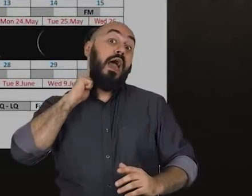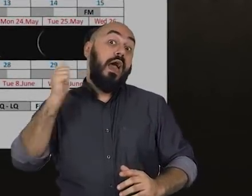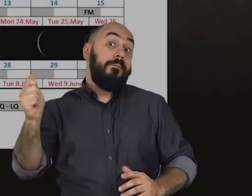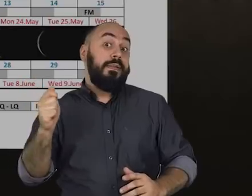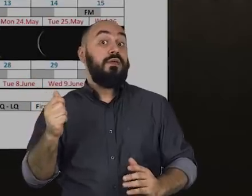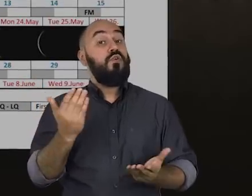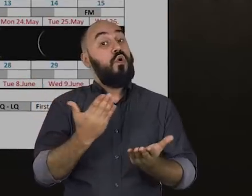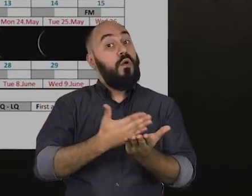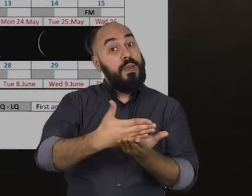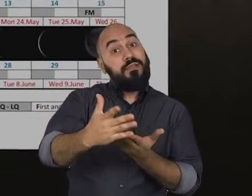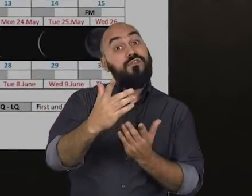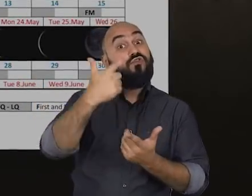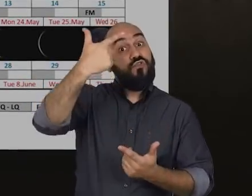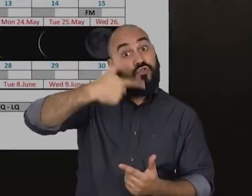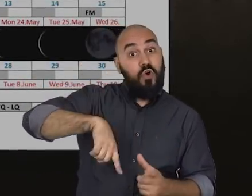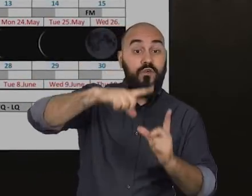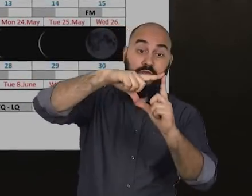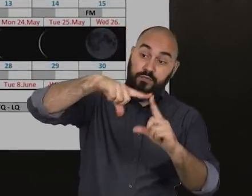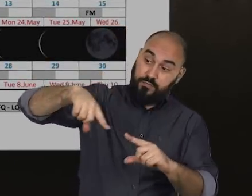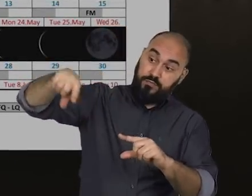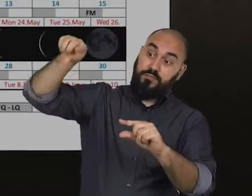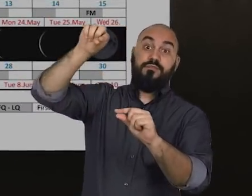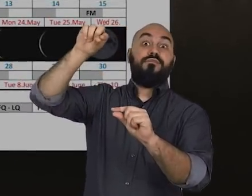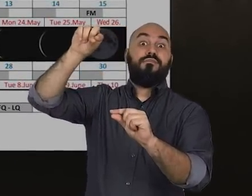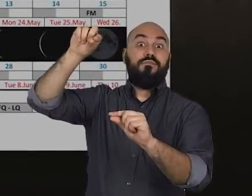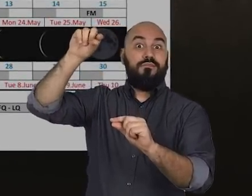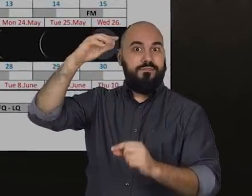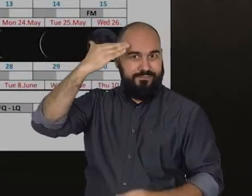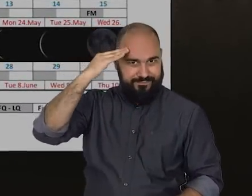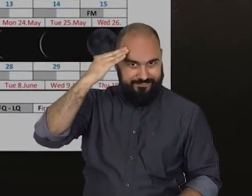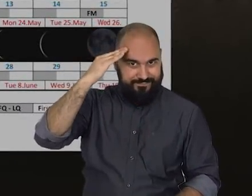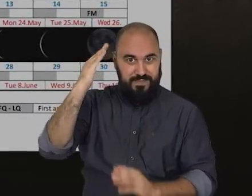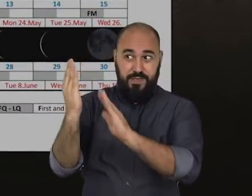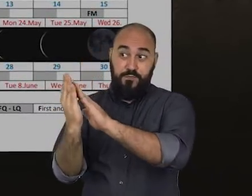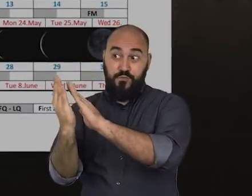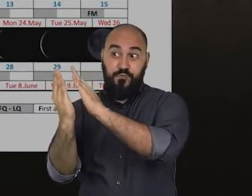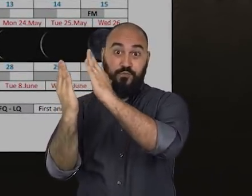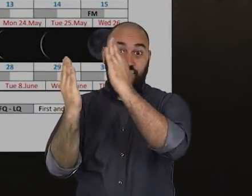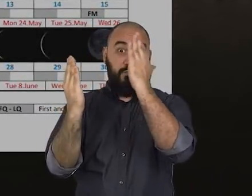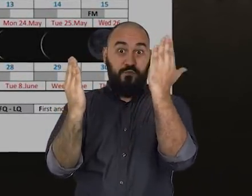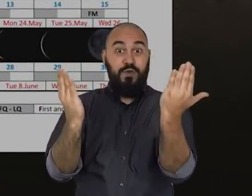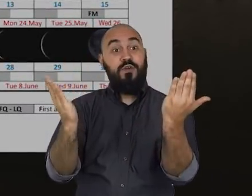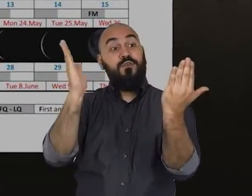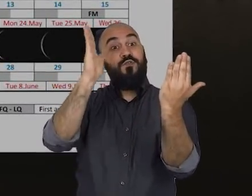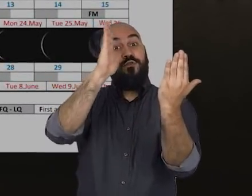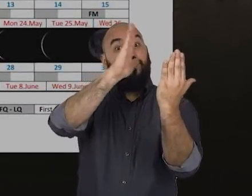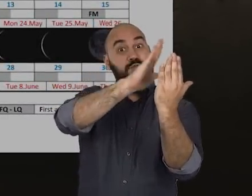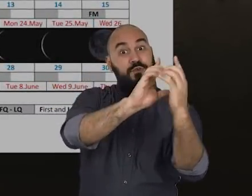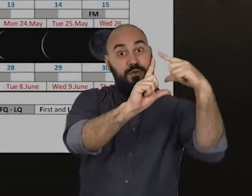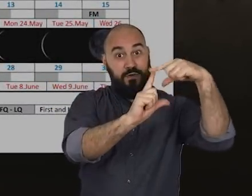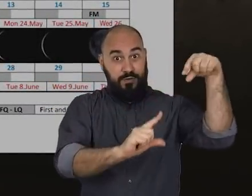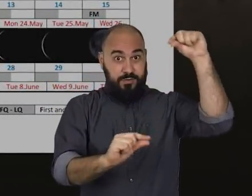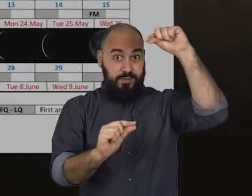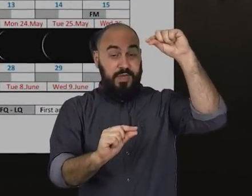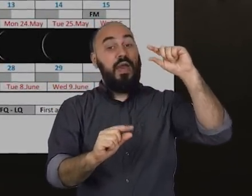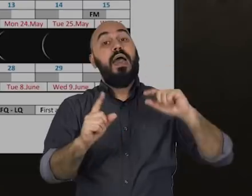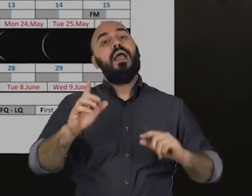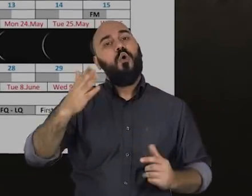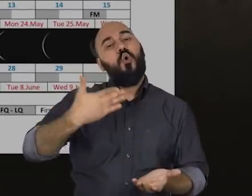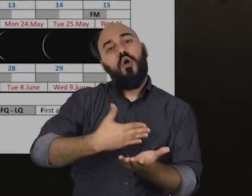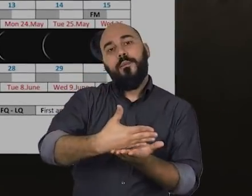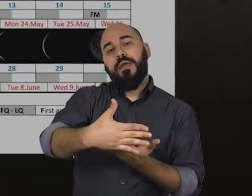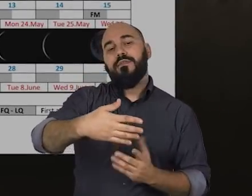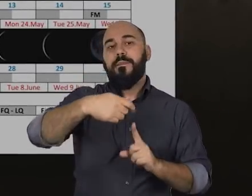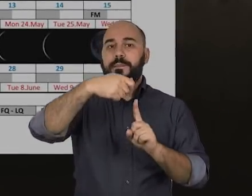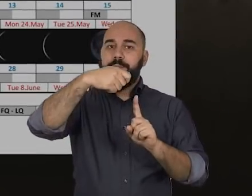ali, segundo esse calendário, no dia 29 de março começaria o primeiro mês do ano. No dia 28